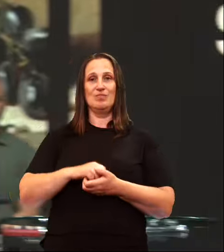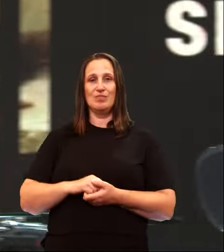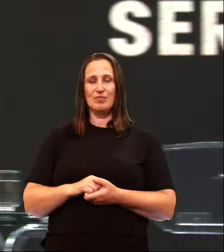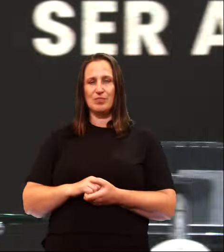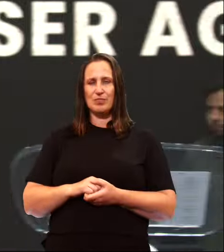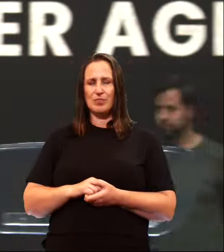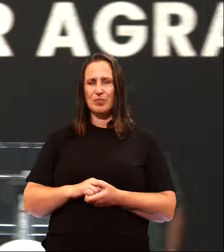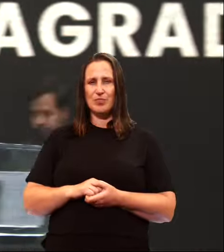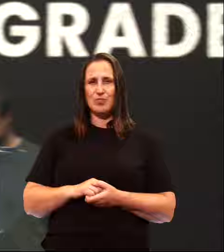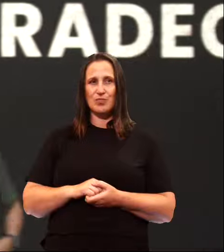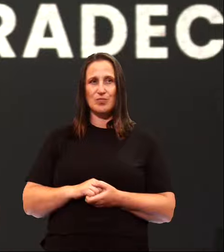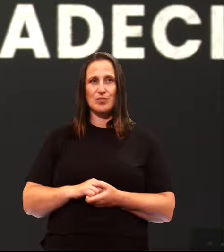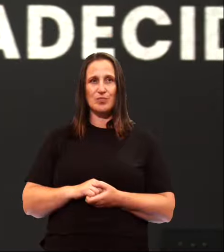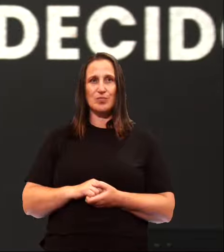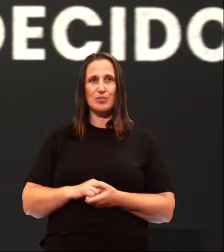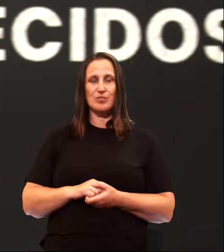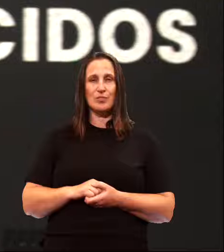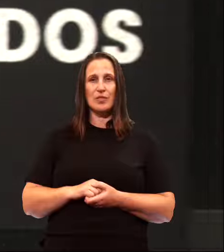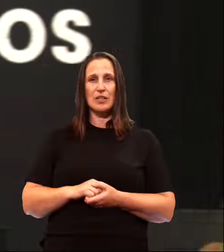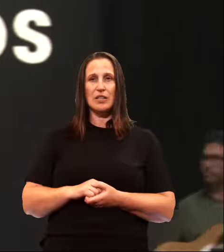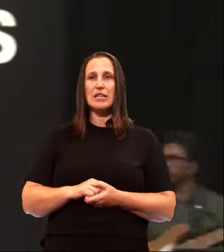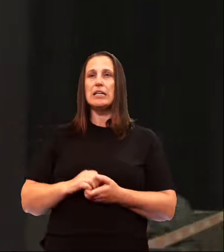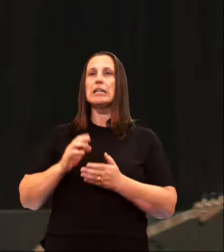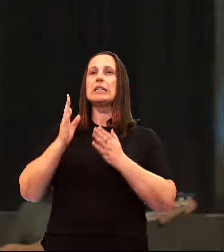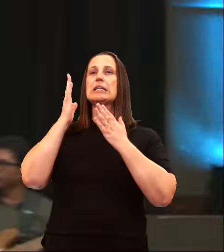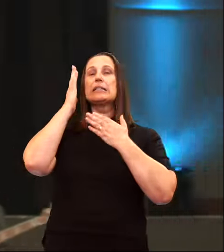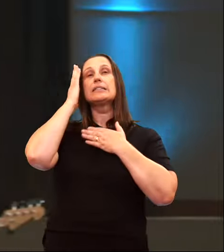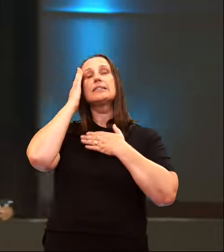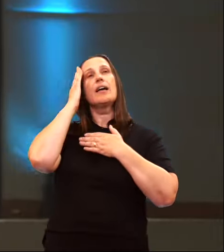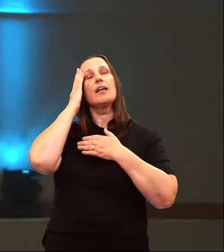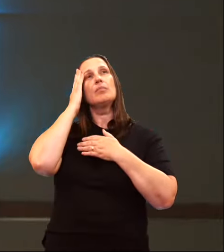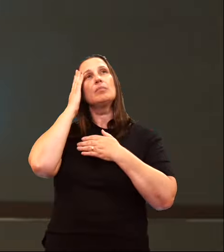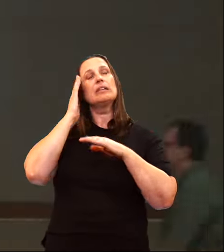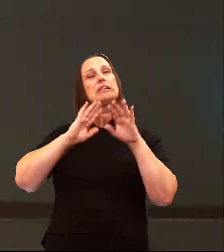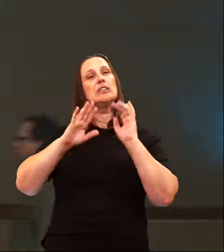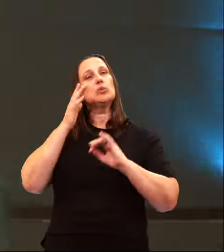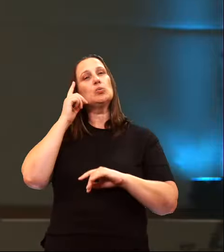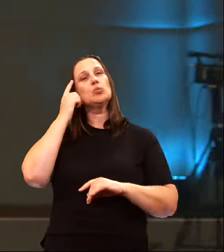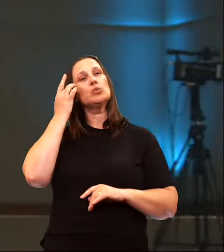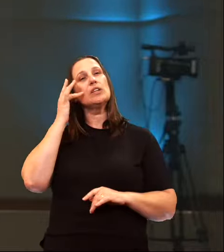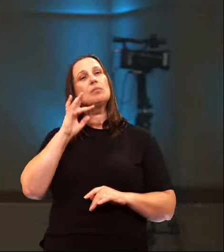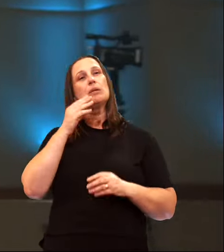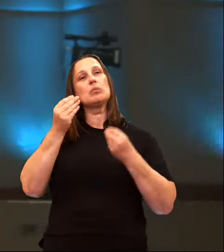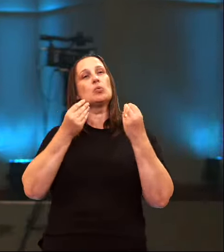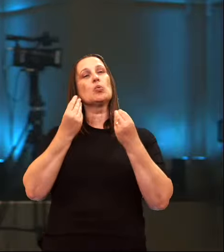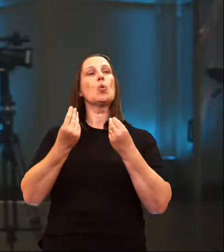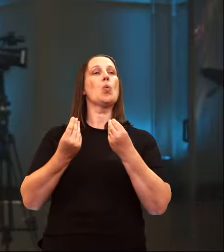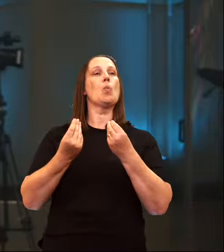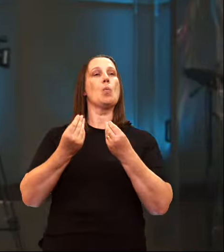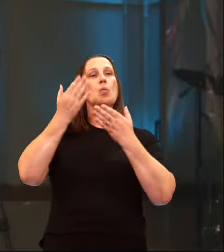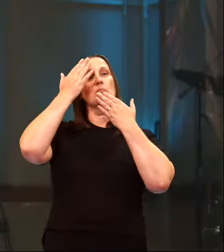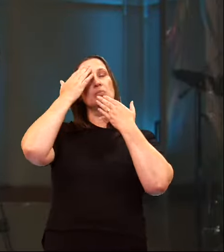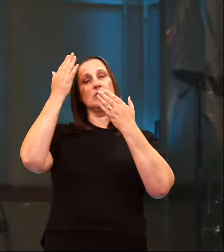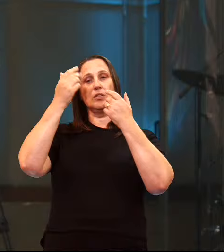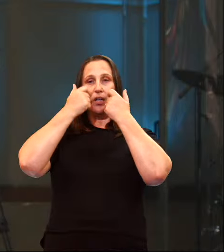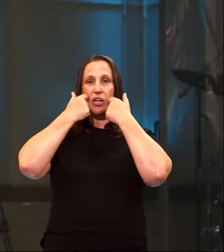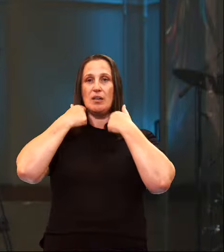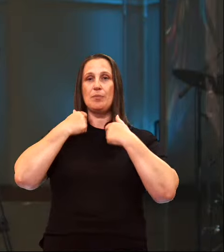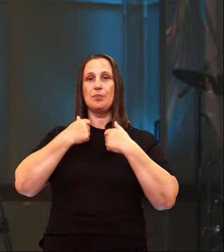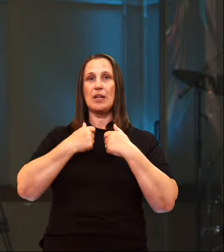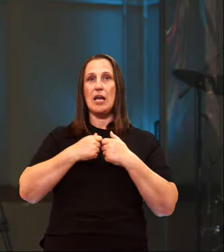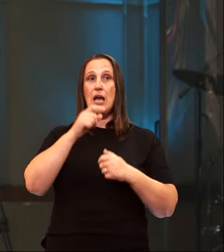vezes o que representa a gratidão. Vou terminar com isso. Quando a gente analisa a